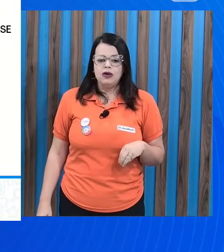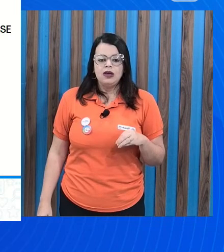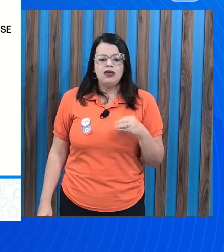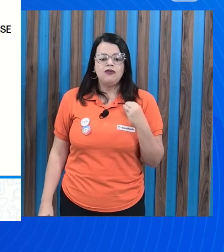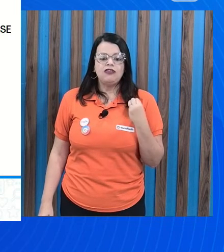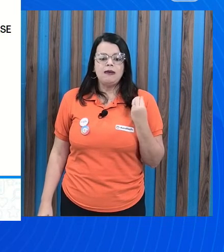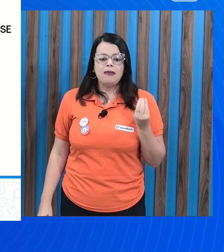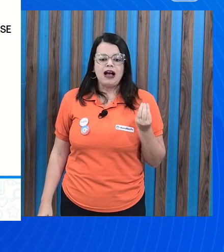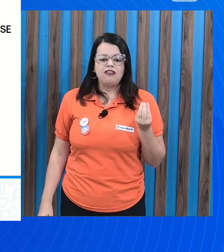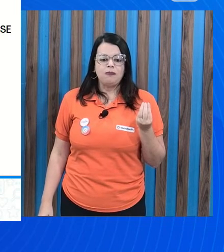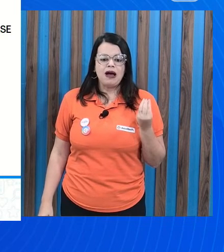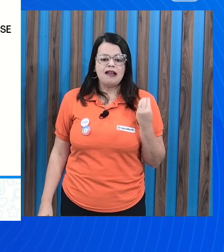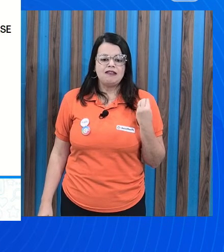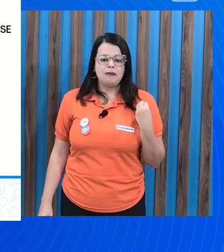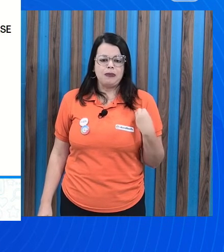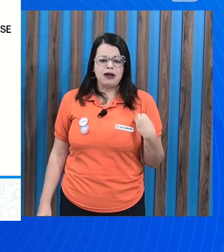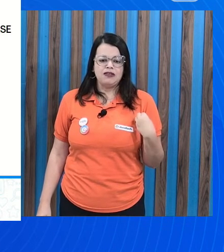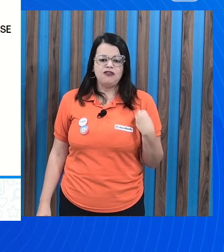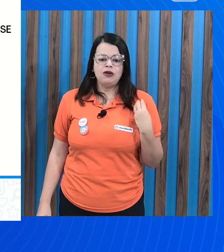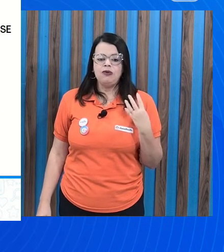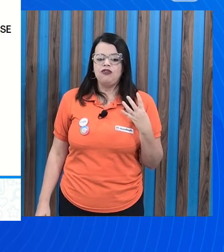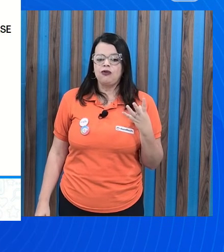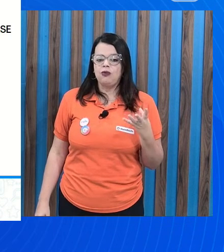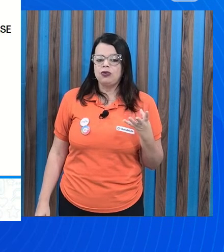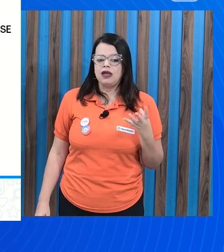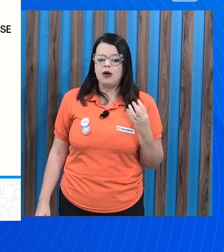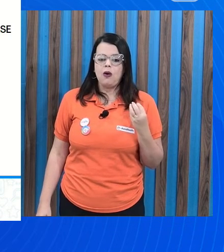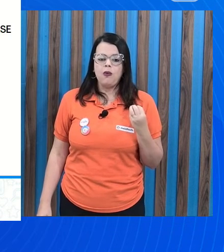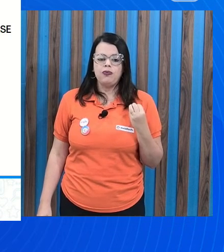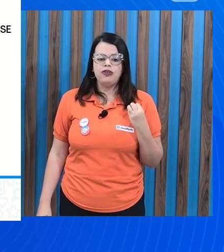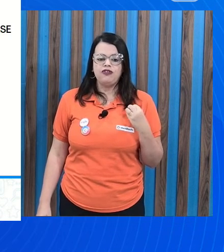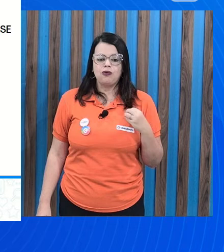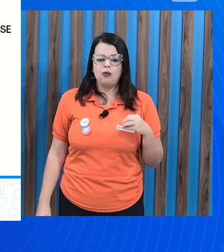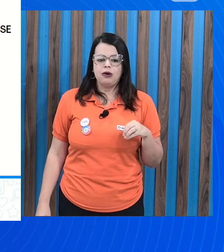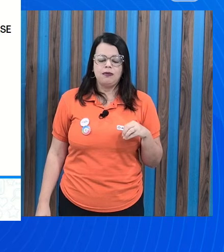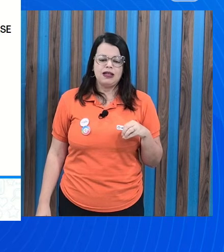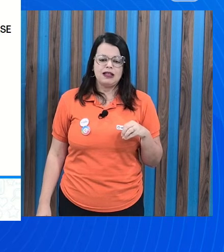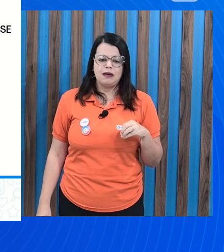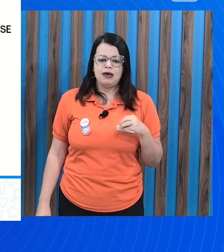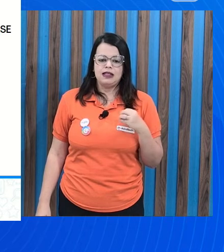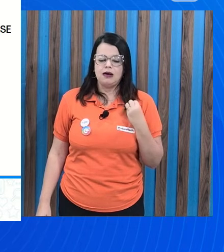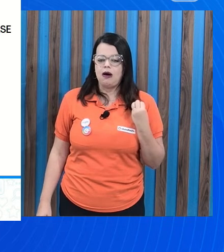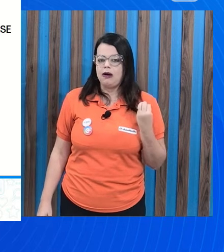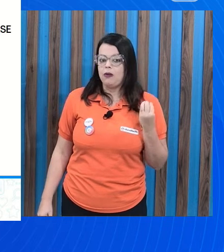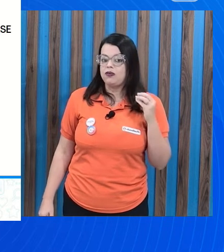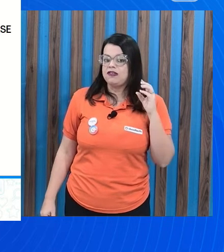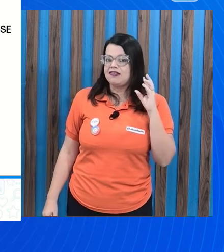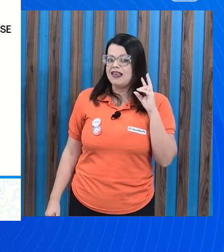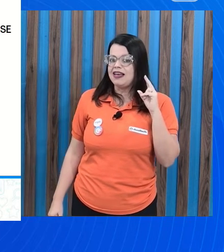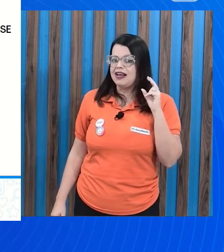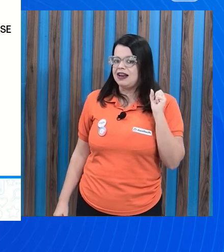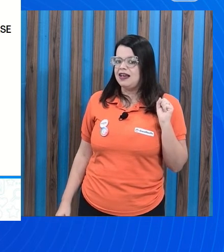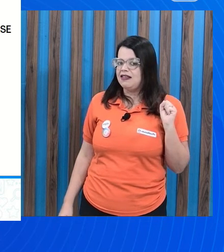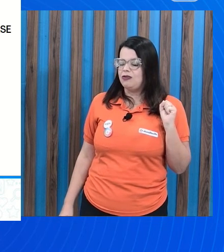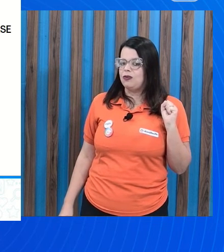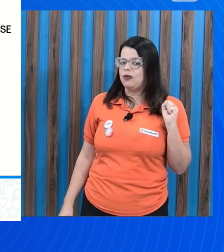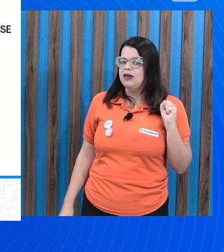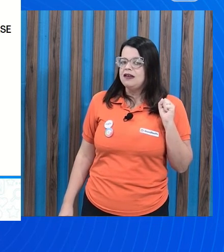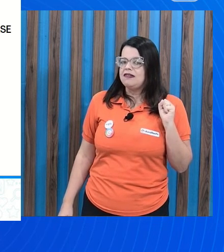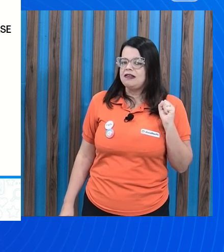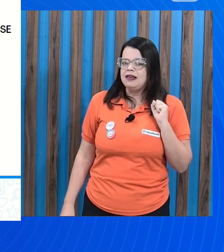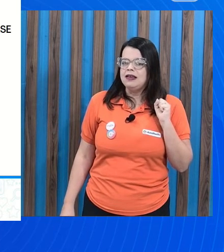modo que os demais participantes não escutem ou descubram imediatamente qual é o